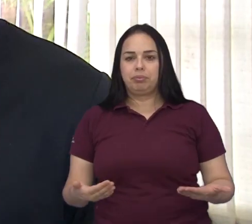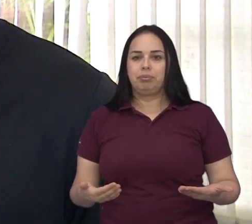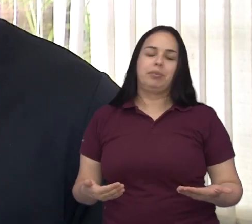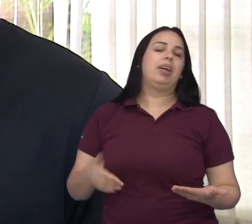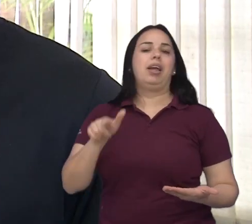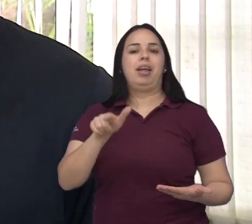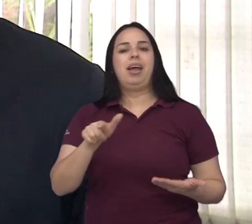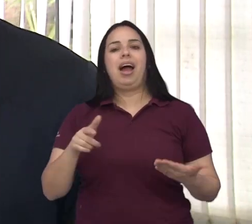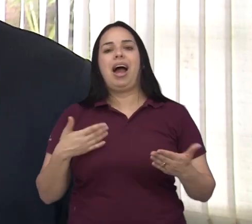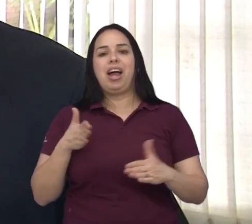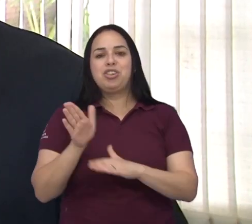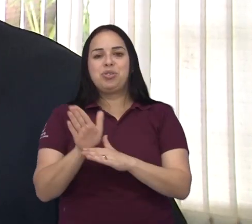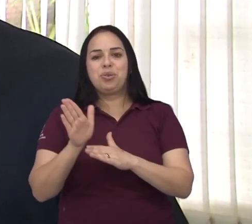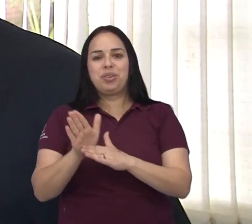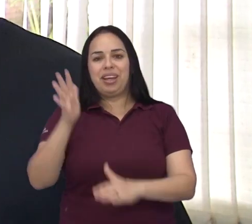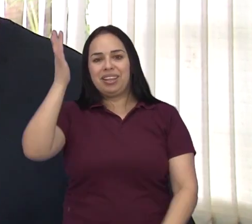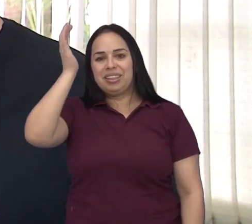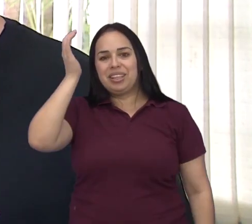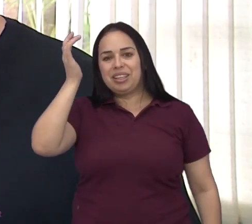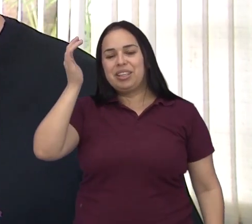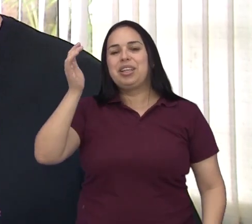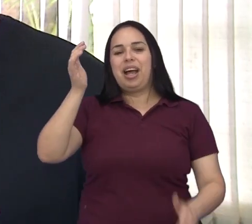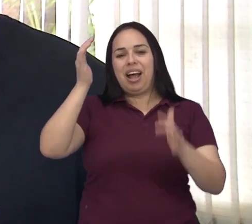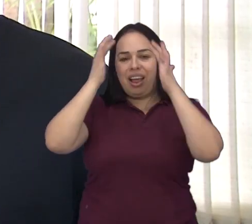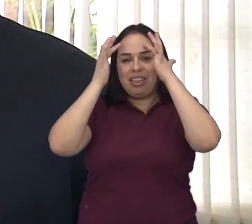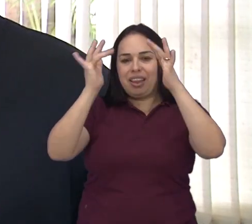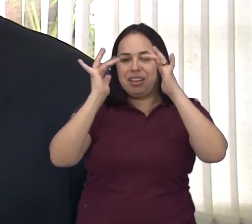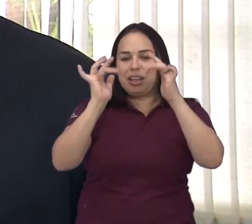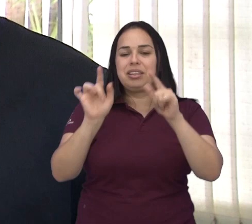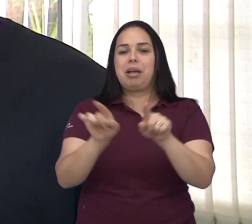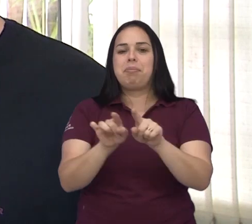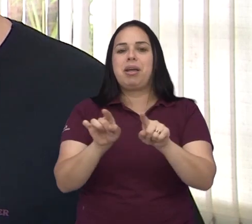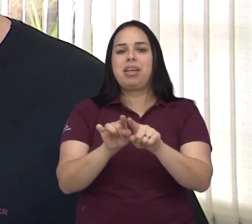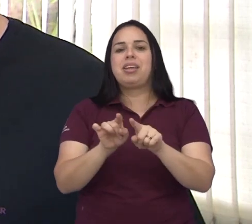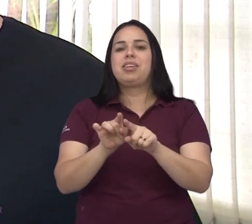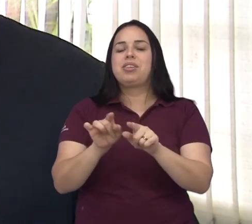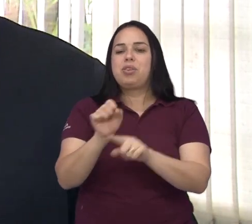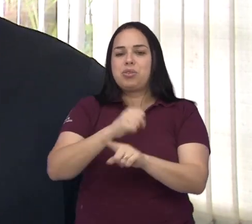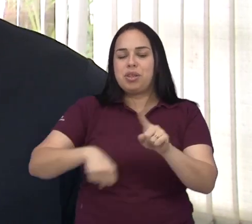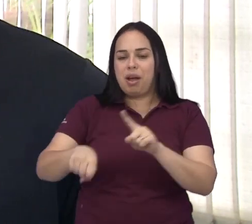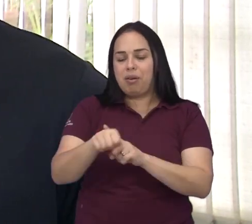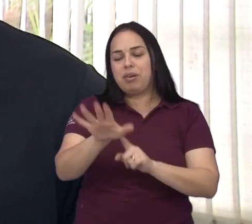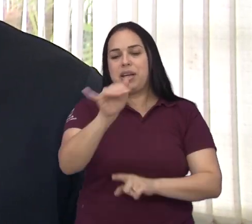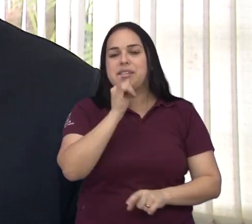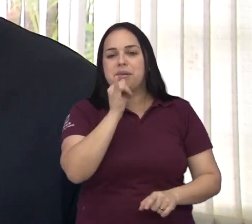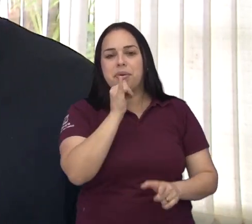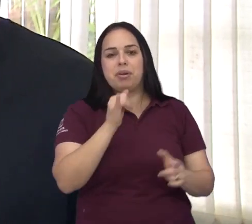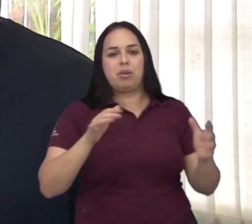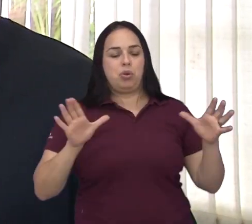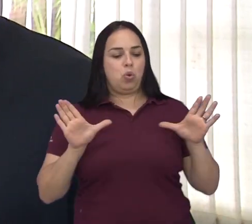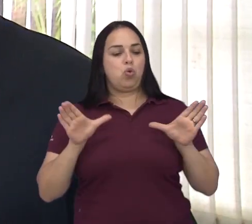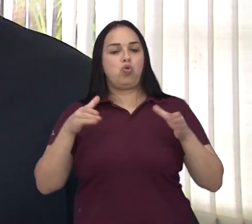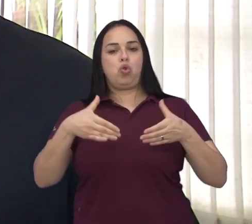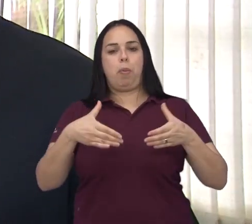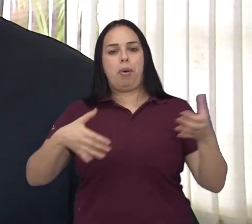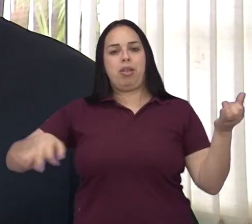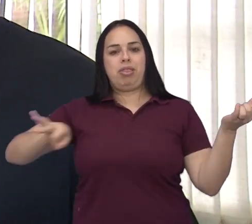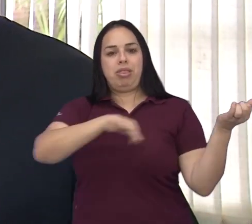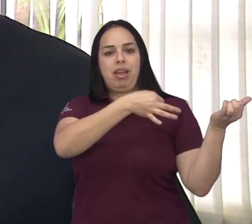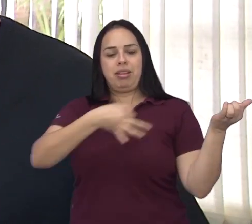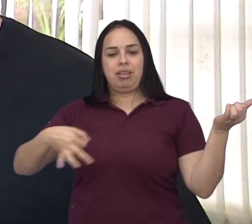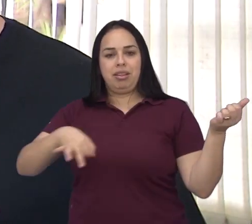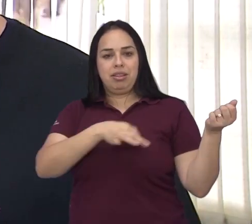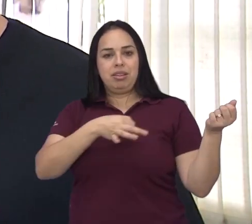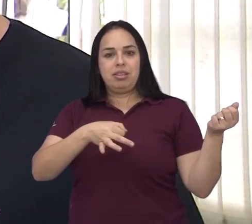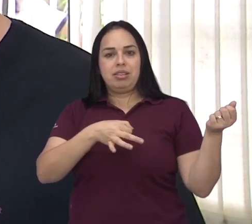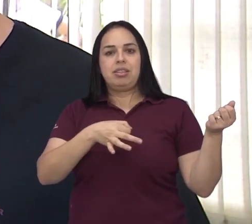do poder intelectual que traz, ela tem um poder social gigantesco. Se a gente for falar de uma orquestra sinfônica, o músico da orquestra sinfônica